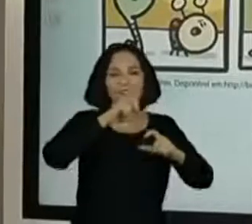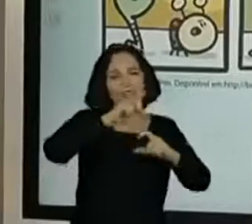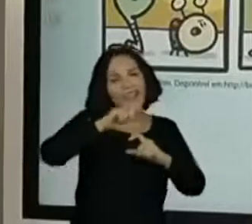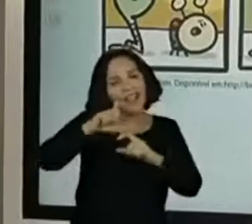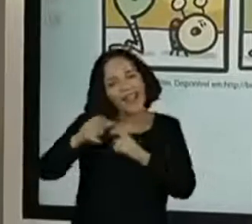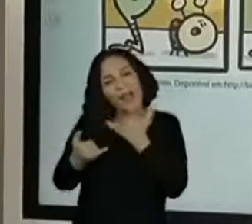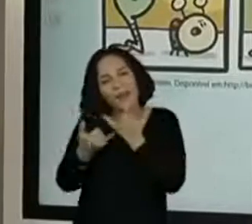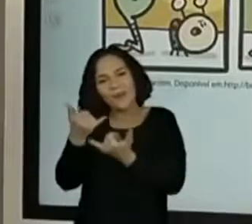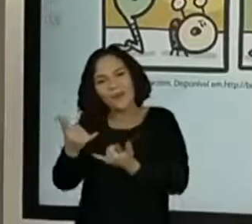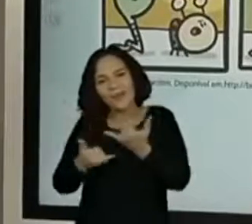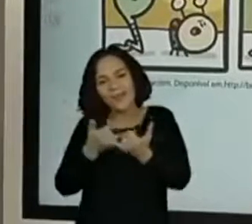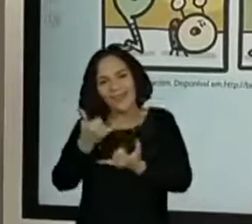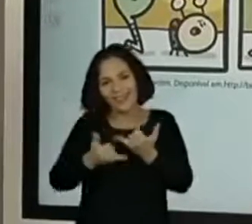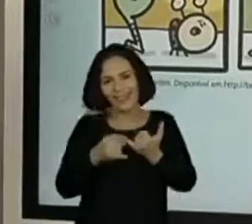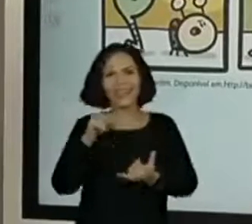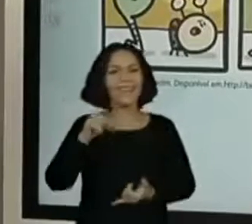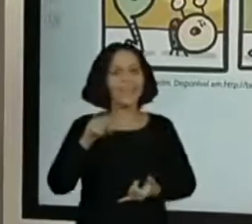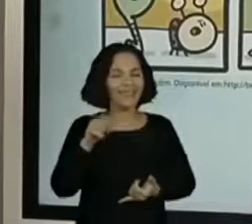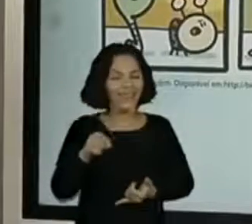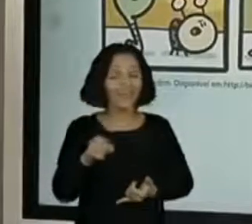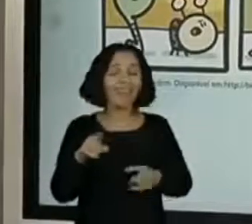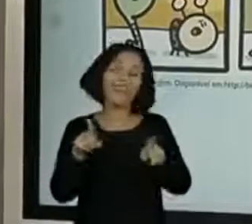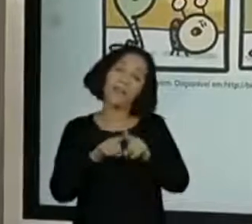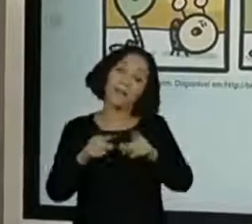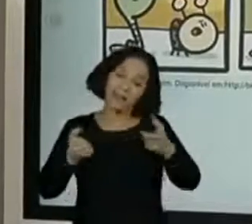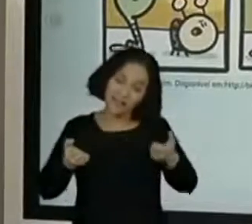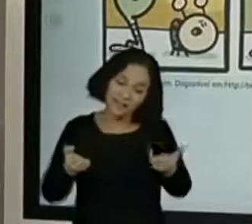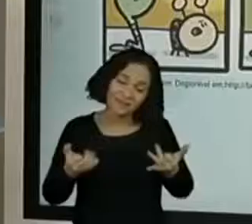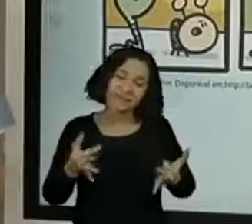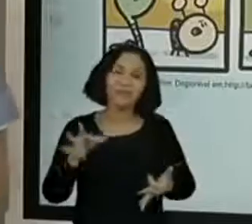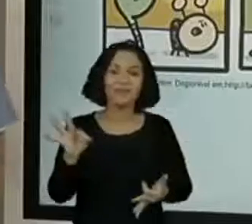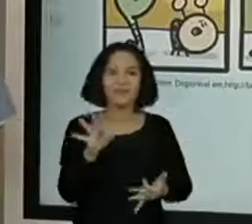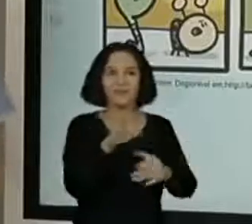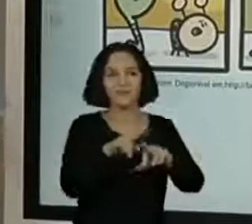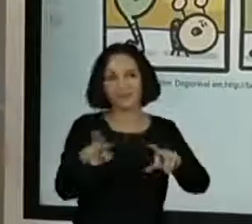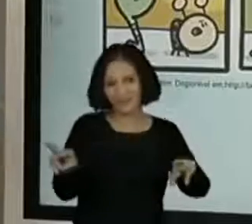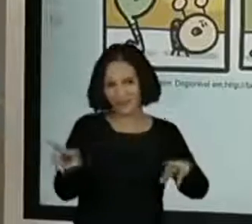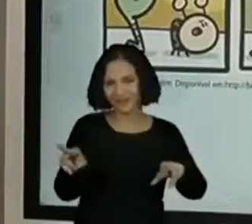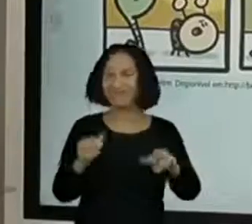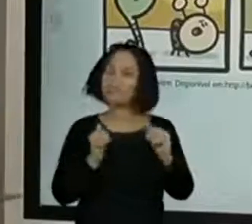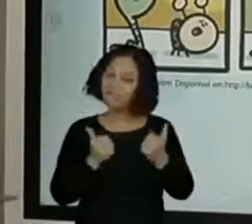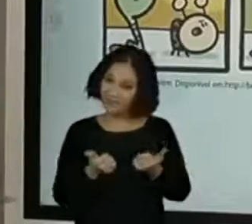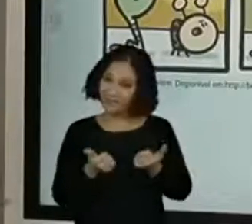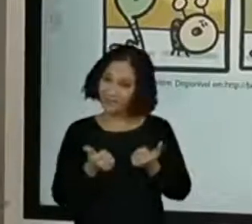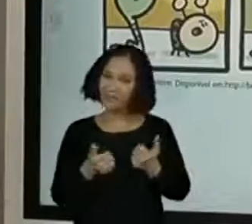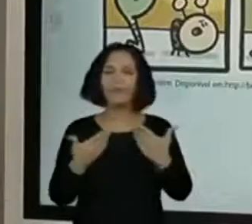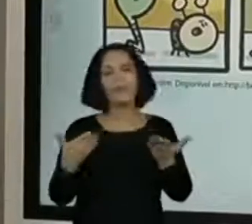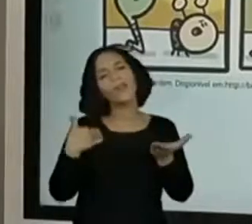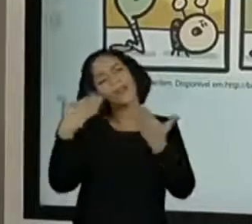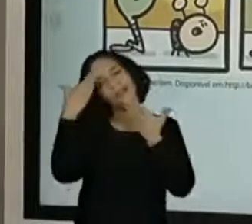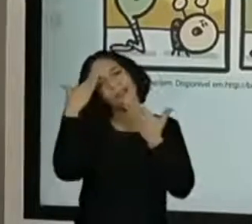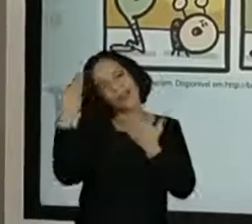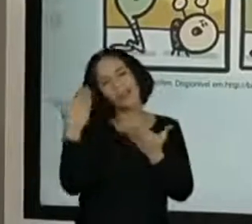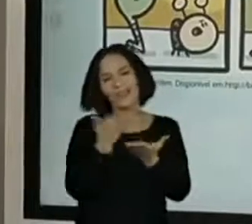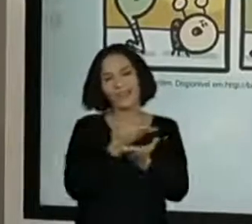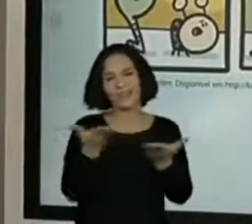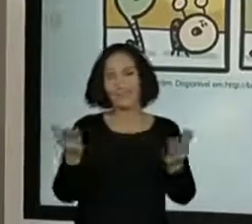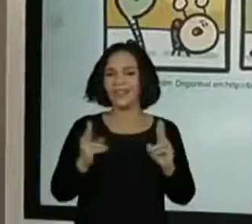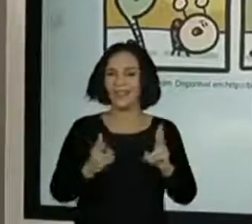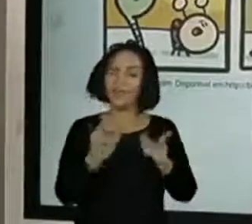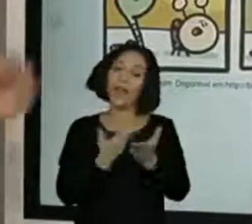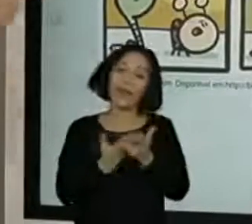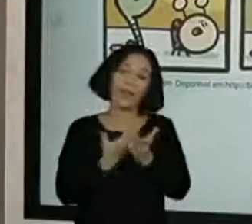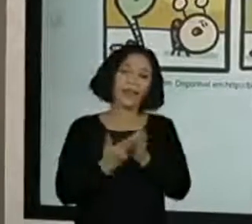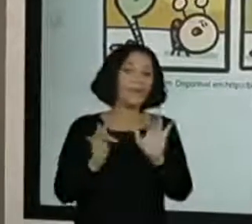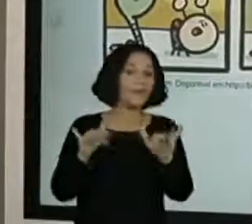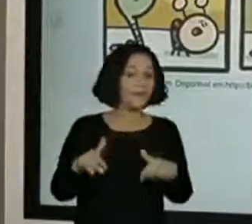que é criado pelas histórias em quadrinhos. Com bichinhos de jardim. De jardim. Então, a gente agradece sempre. A nossa aula